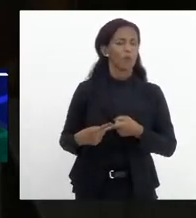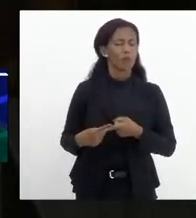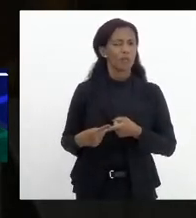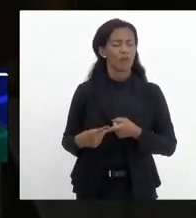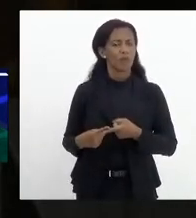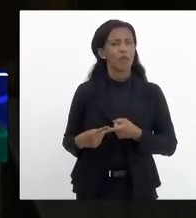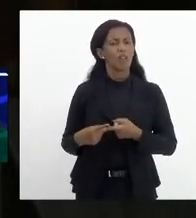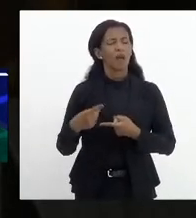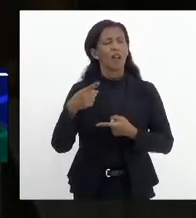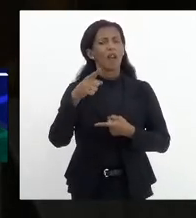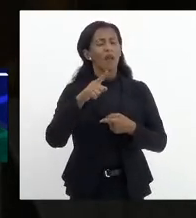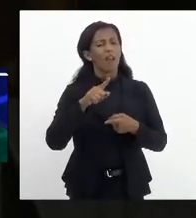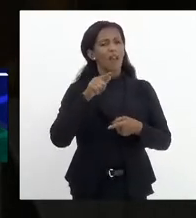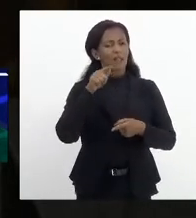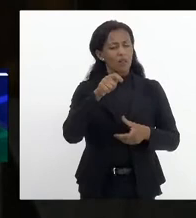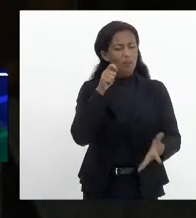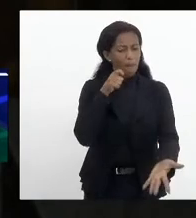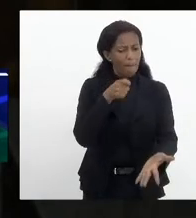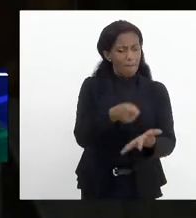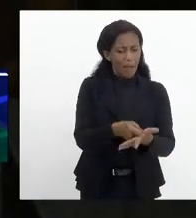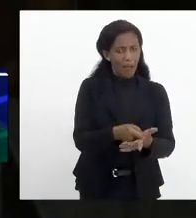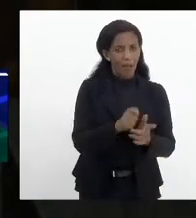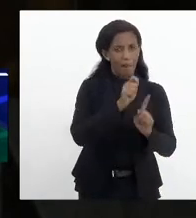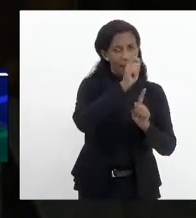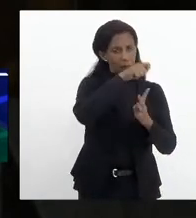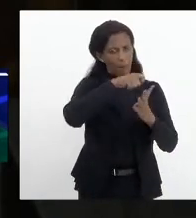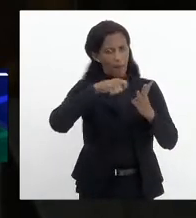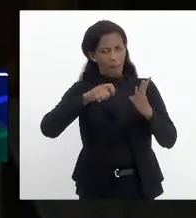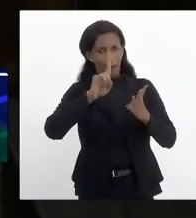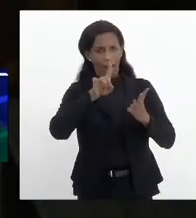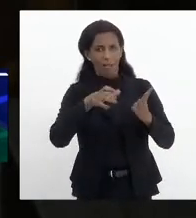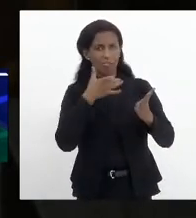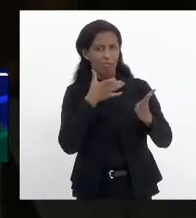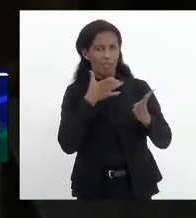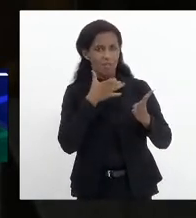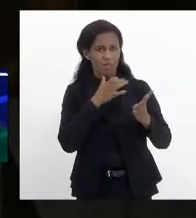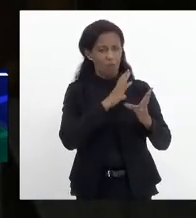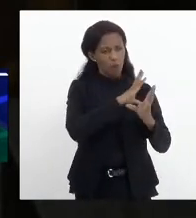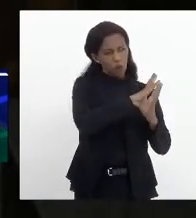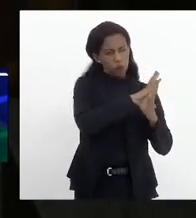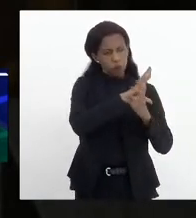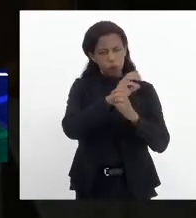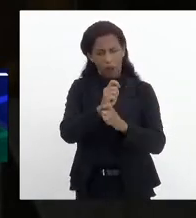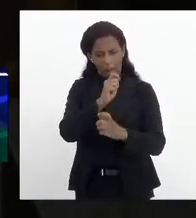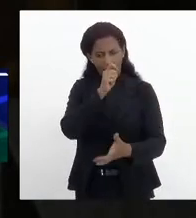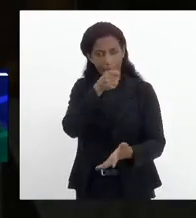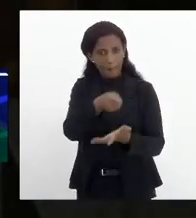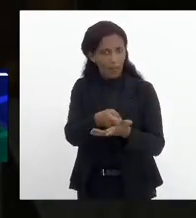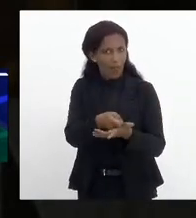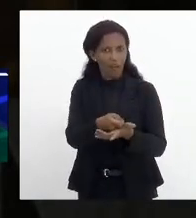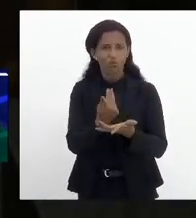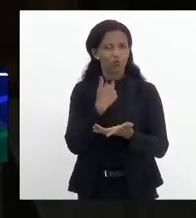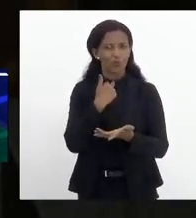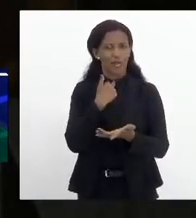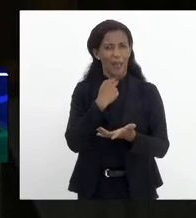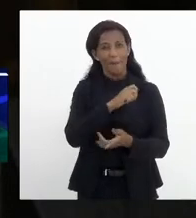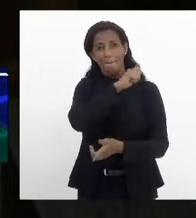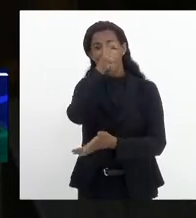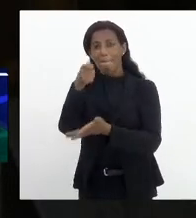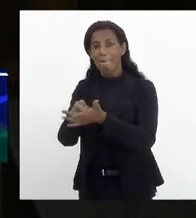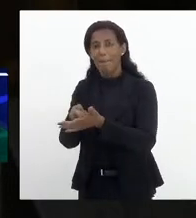Aquilo que você liquida em dezembro, não dá para pagar em dezembro, você só paga em janeiro. Então já tem